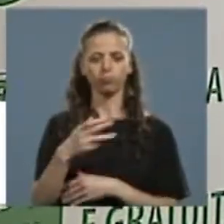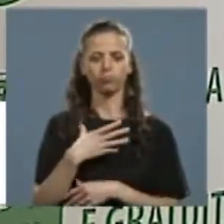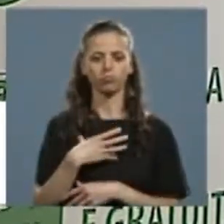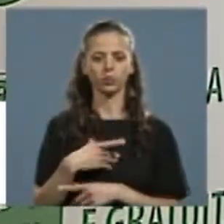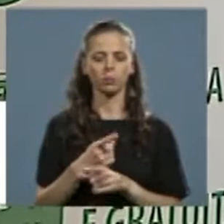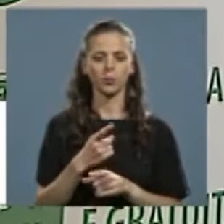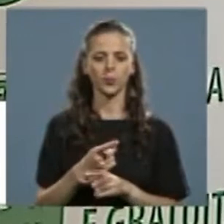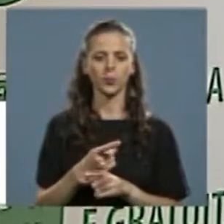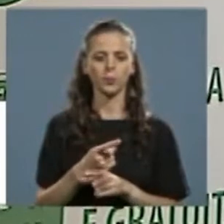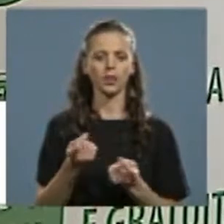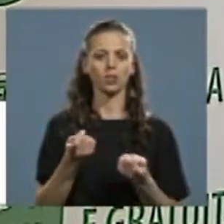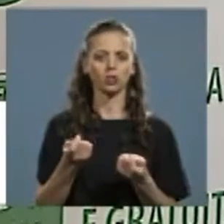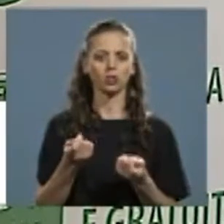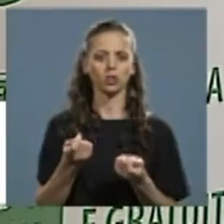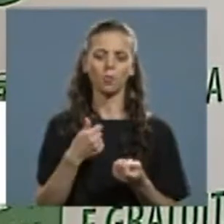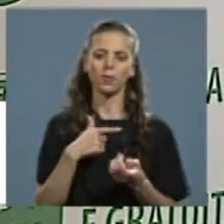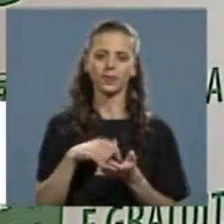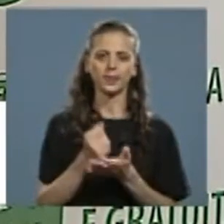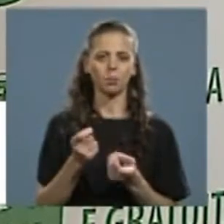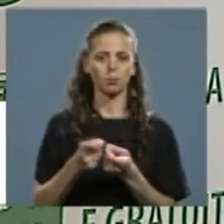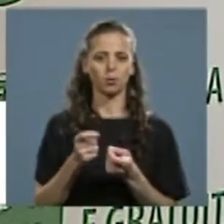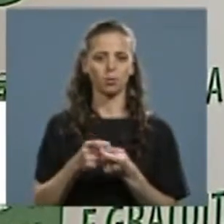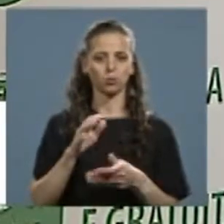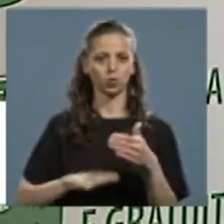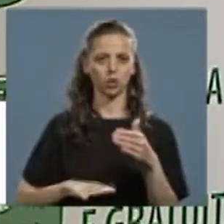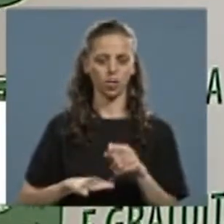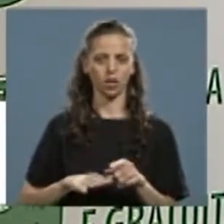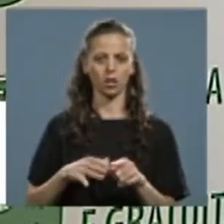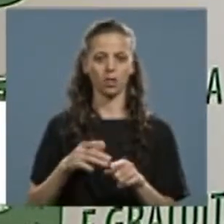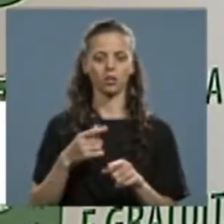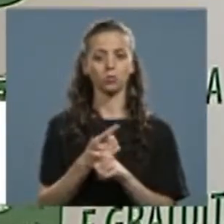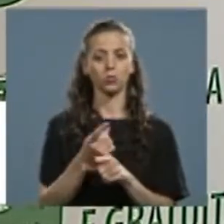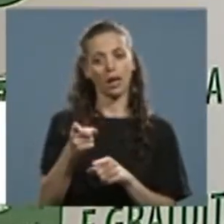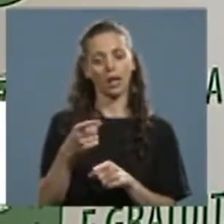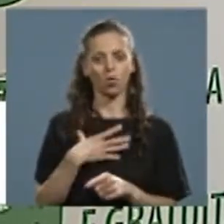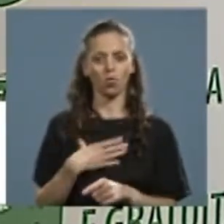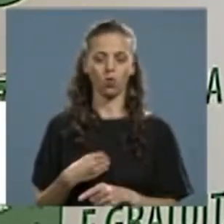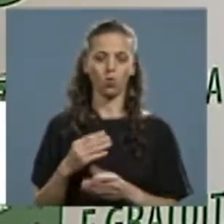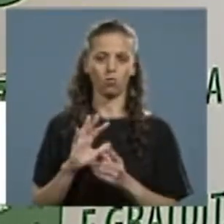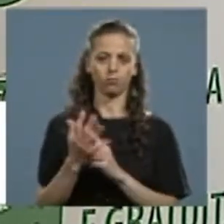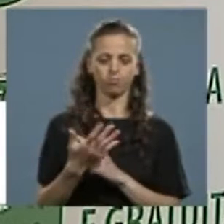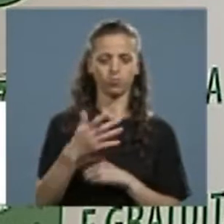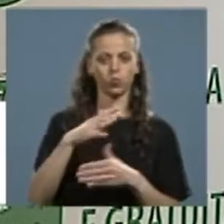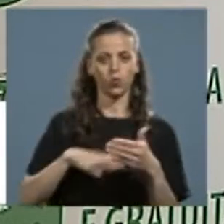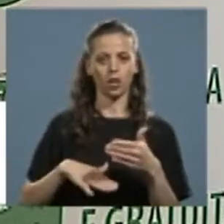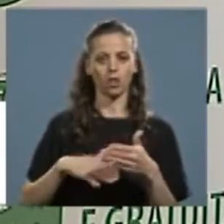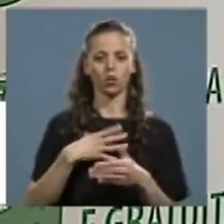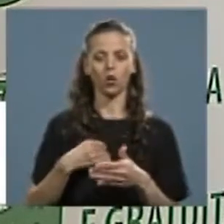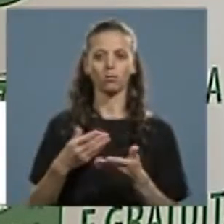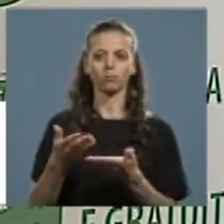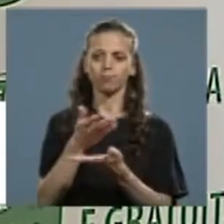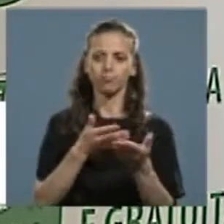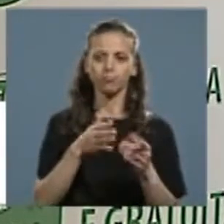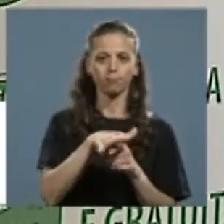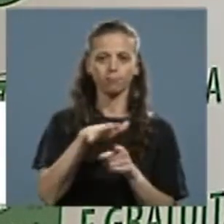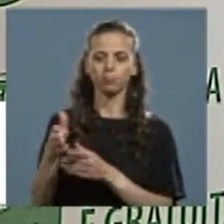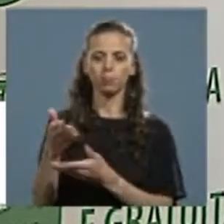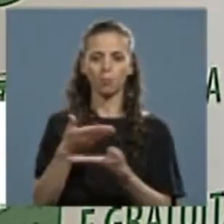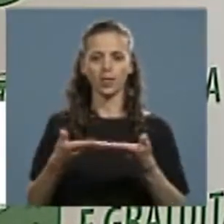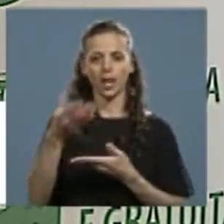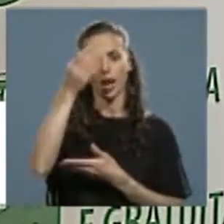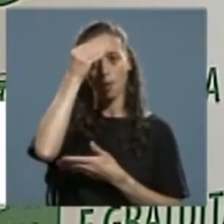na gestão há muito tempo, tenho estado sempre próximo dos colegas, porque é aí que eu gosto de estar. Gosto de estar com os colegas, gosto de influenciar, gosto de partilhar, aprendo